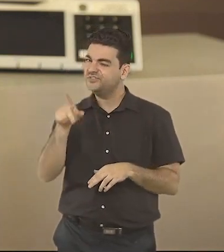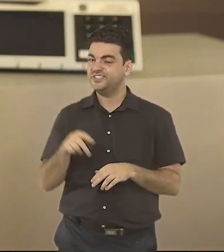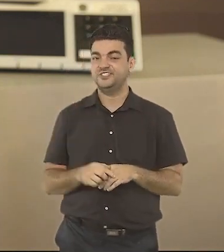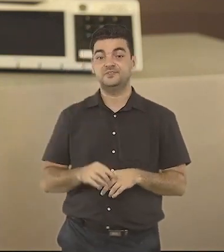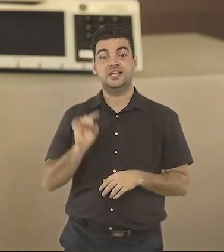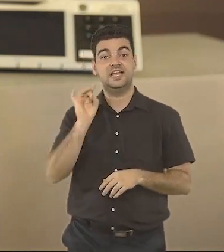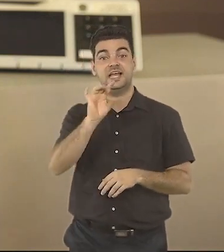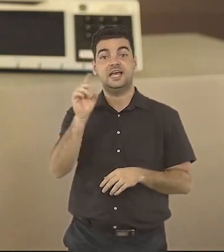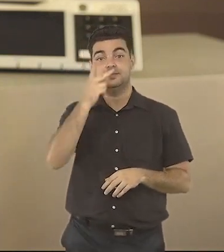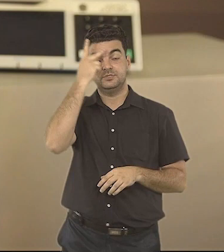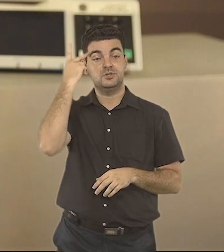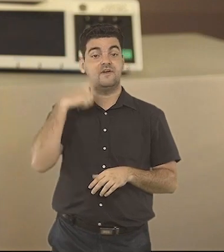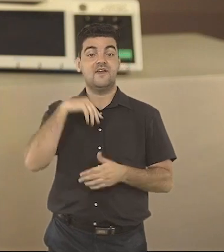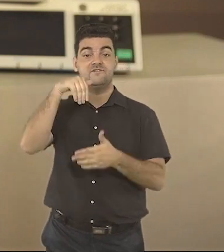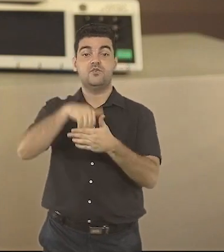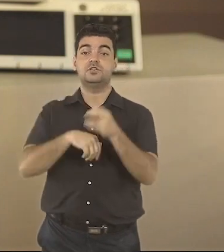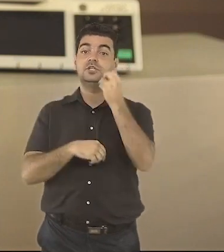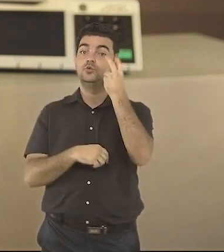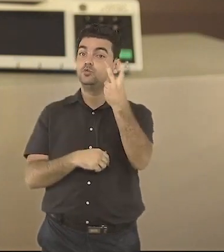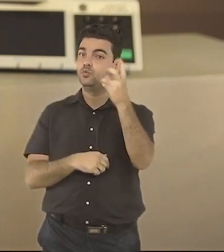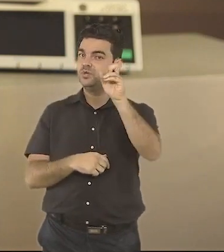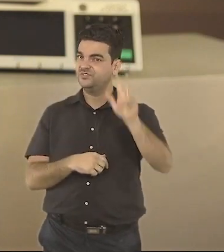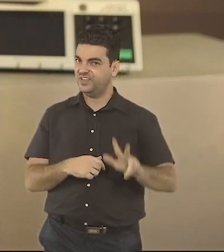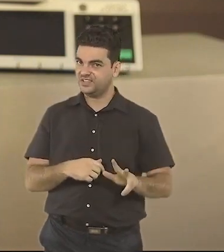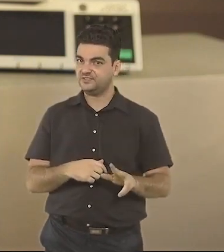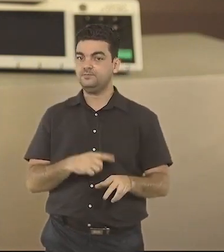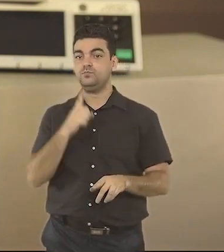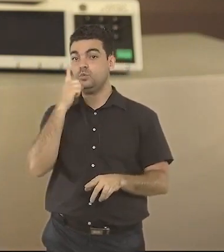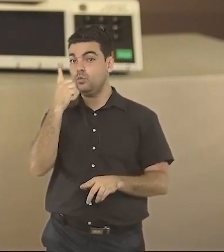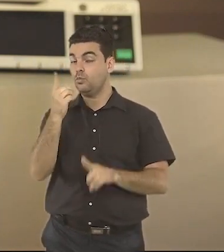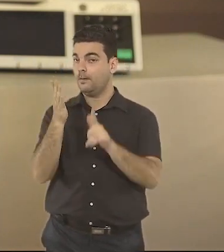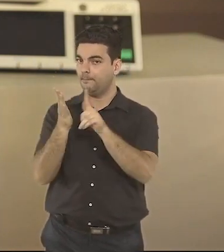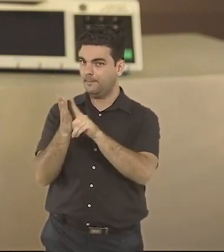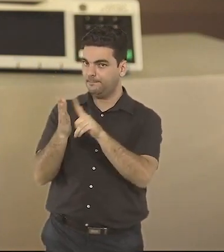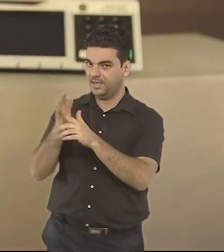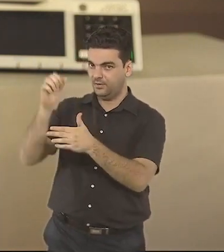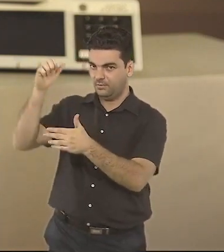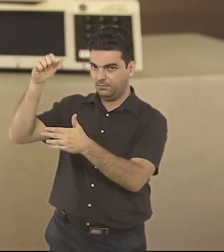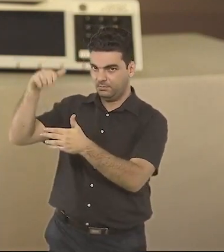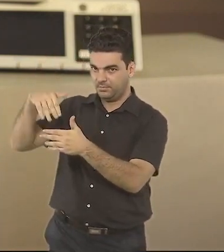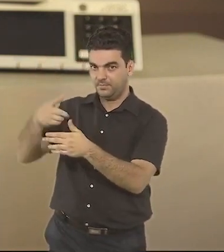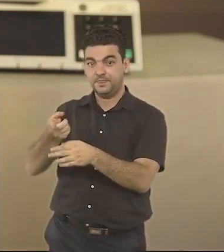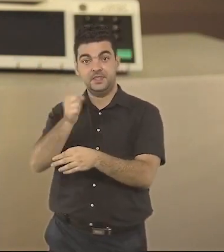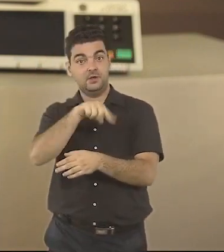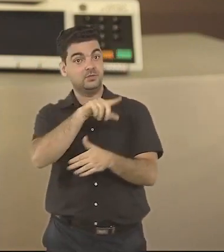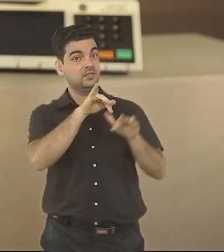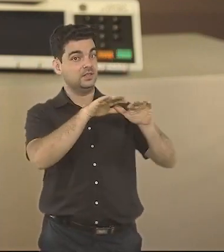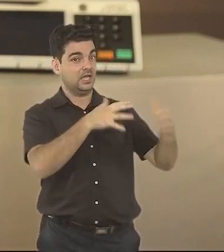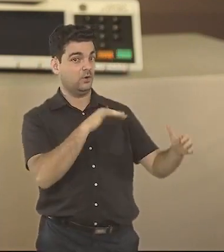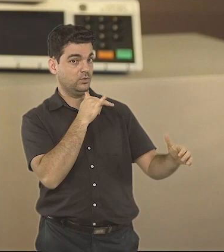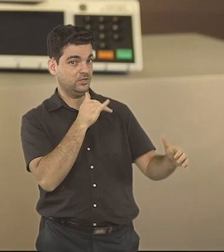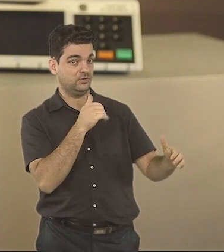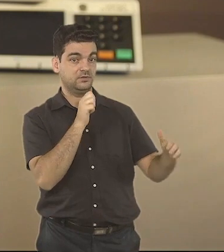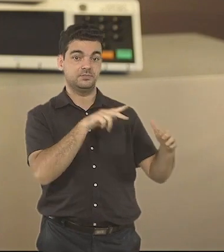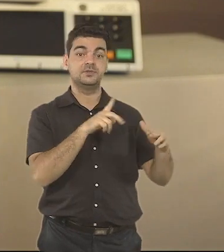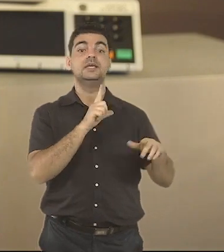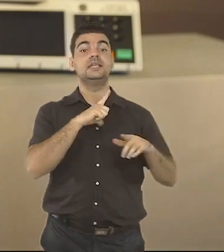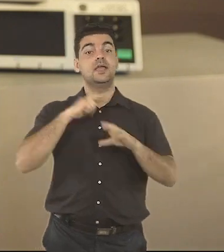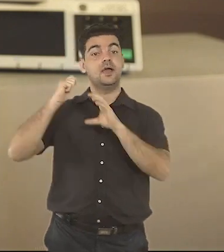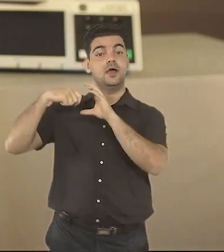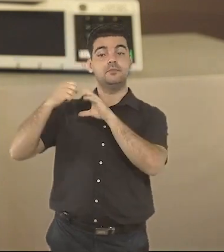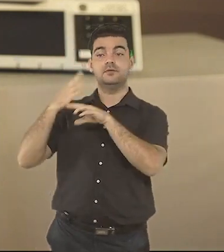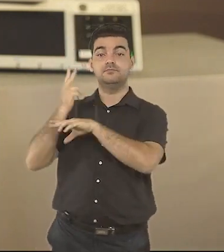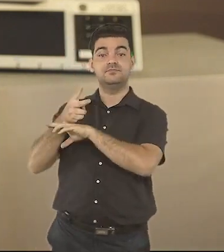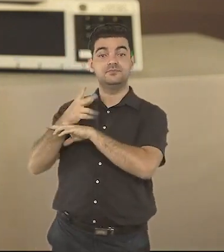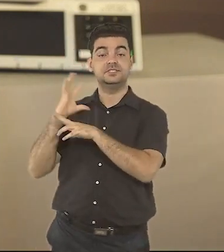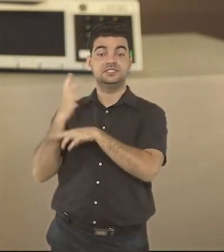cada voluntário vota duas vezes, uma em cédula de papel e outra na urna. Tudo é gravado.